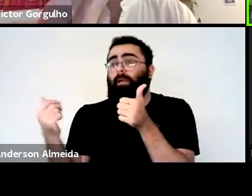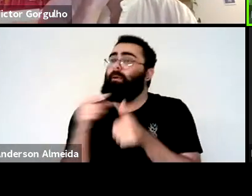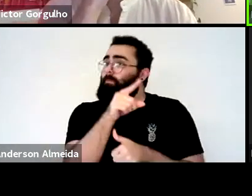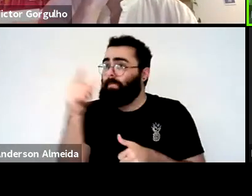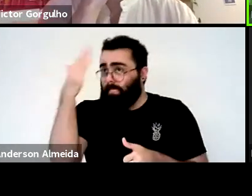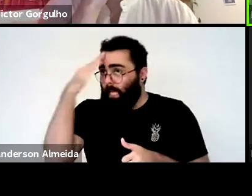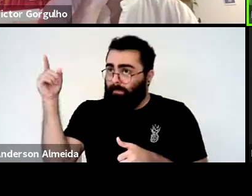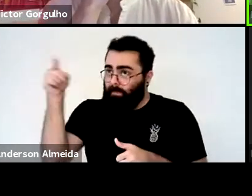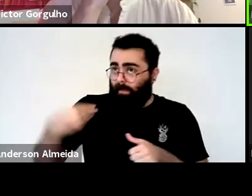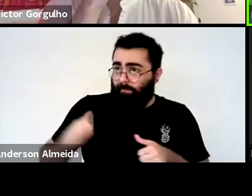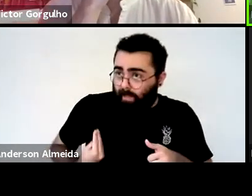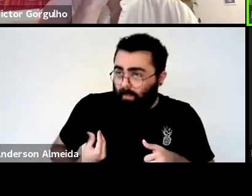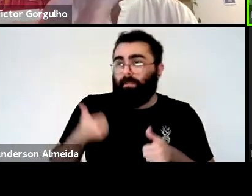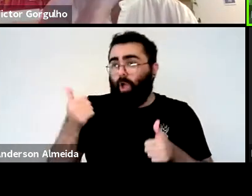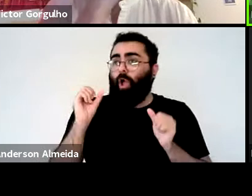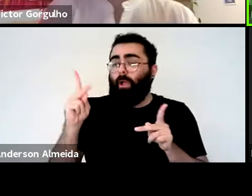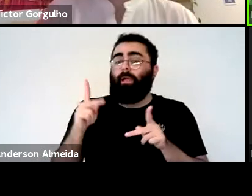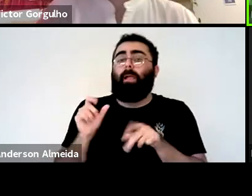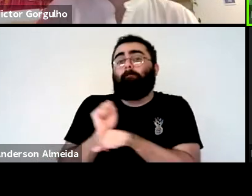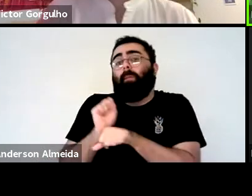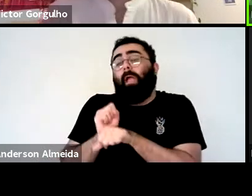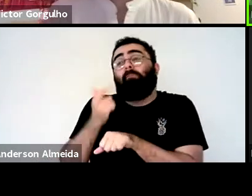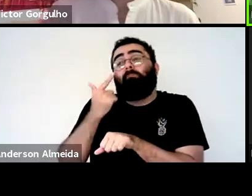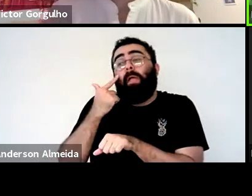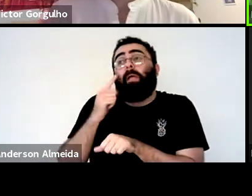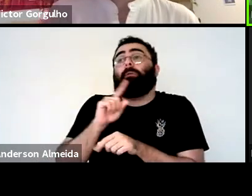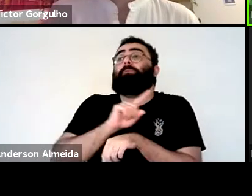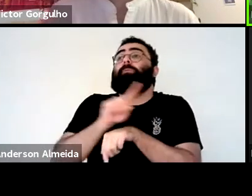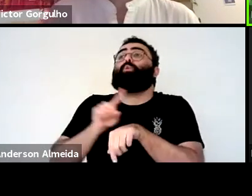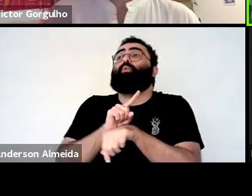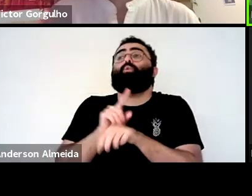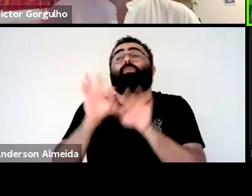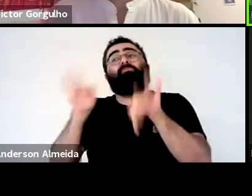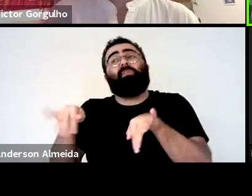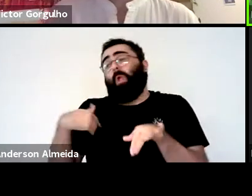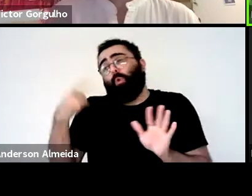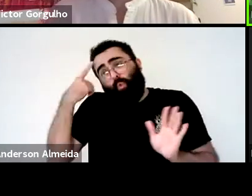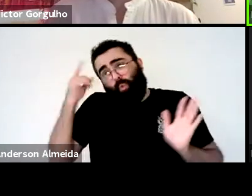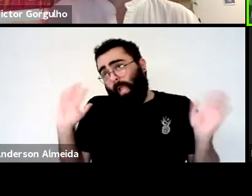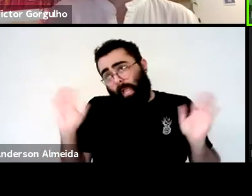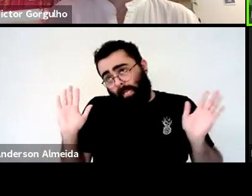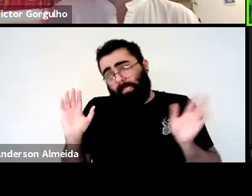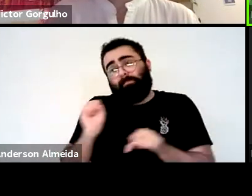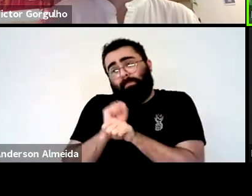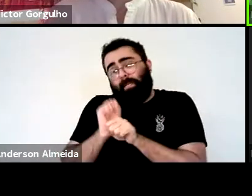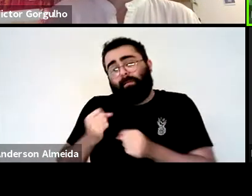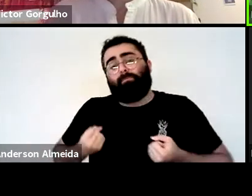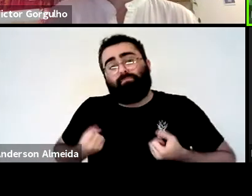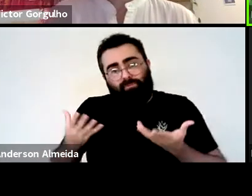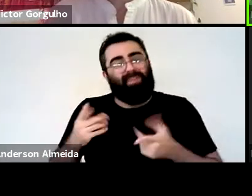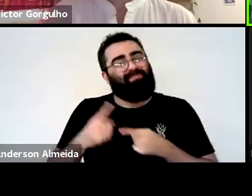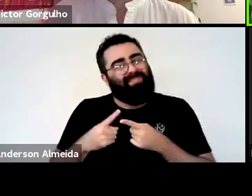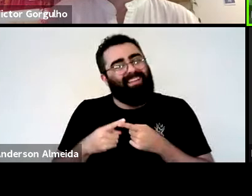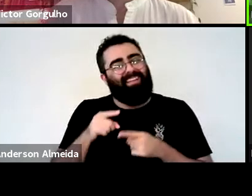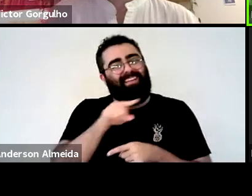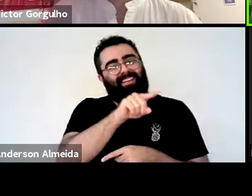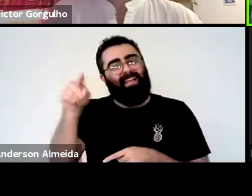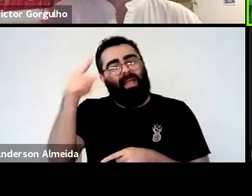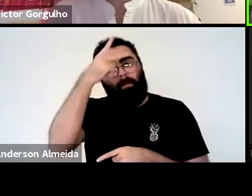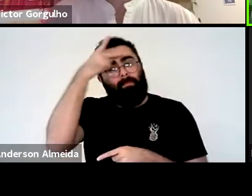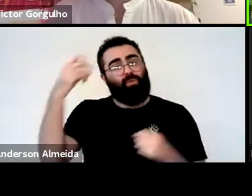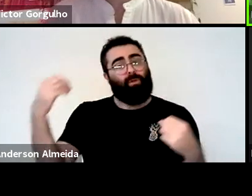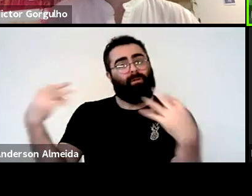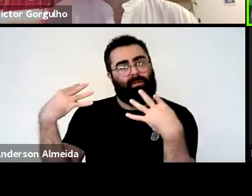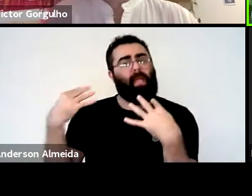estão chegando, assim. E para a gente isso é importante, porque de uma maneira o público é também um combustível para a gente repensar